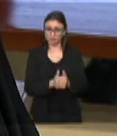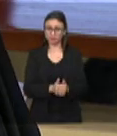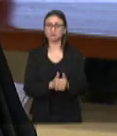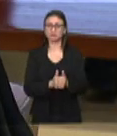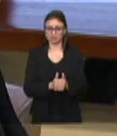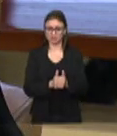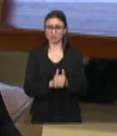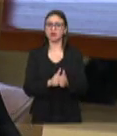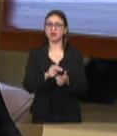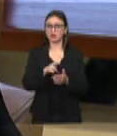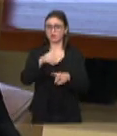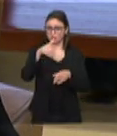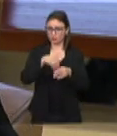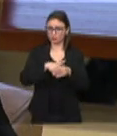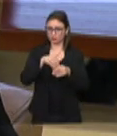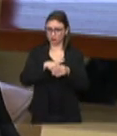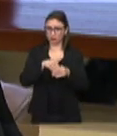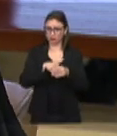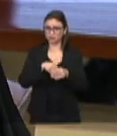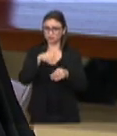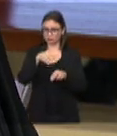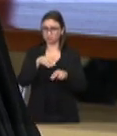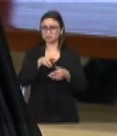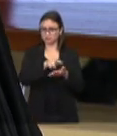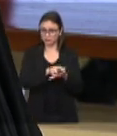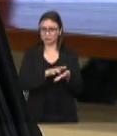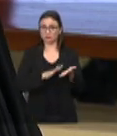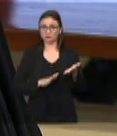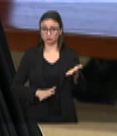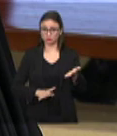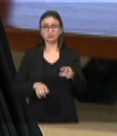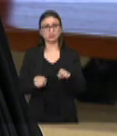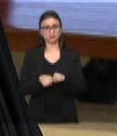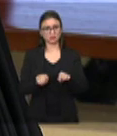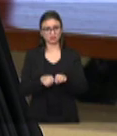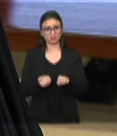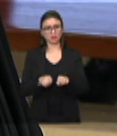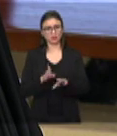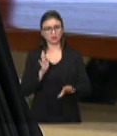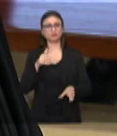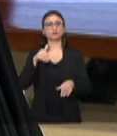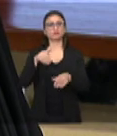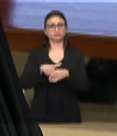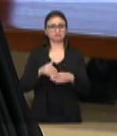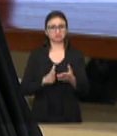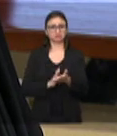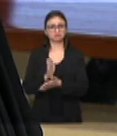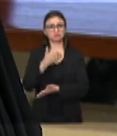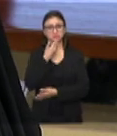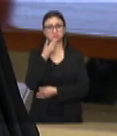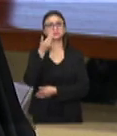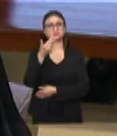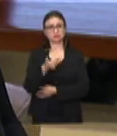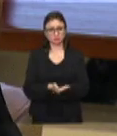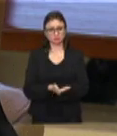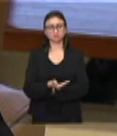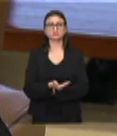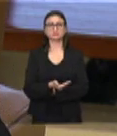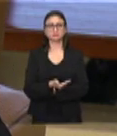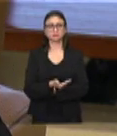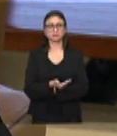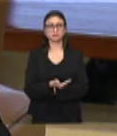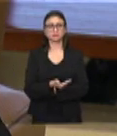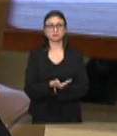brilhante voto proferido pela eminente relatora e julgo também procedente o pedido para declarar